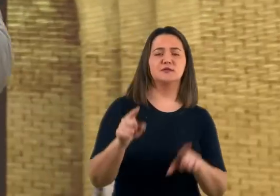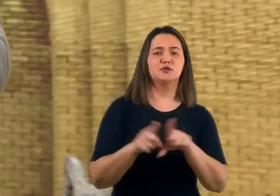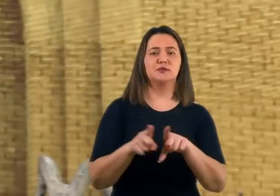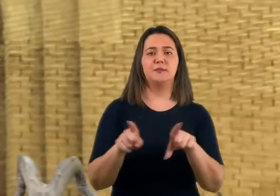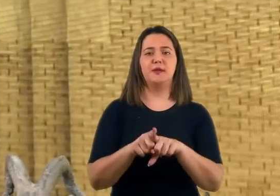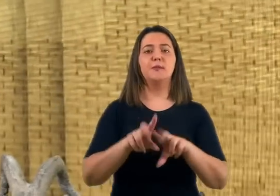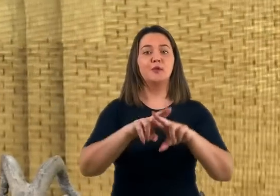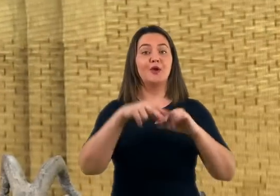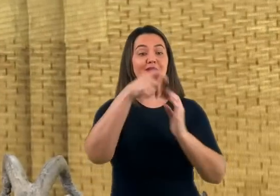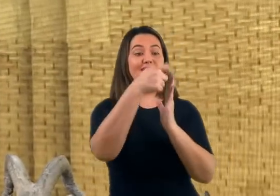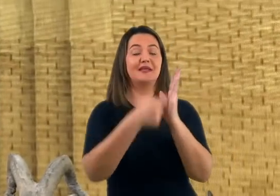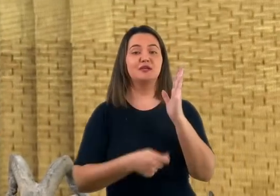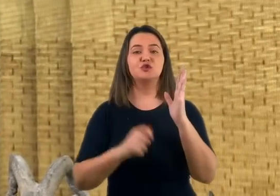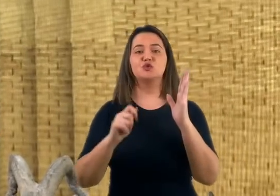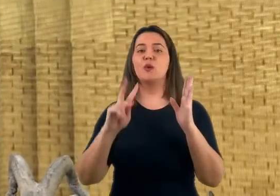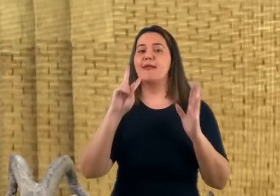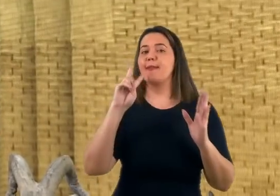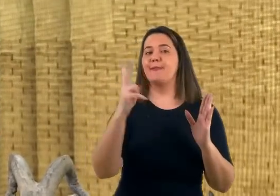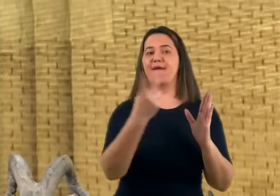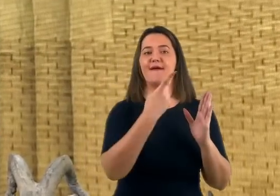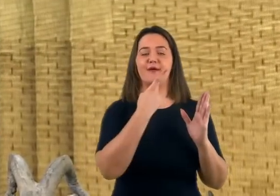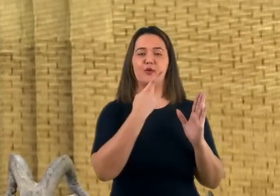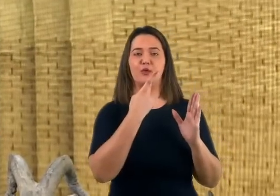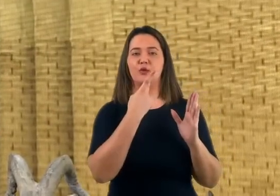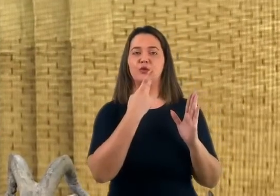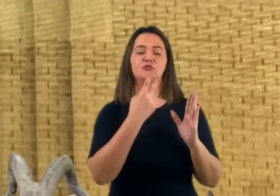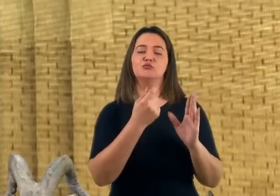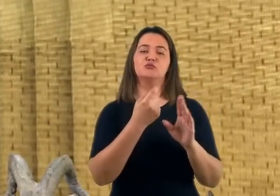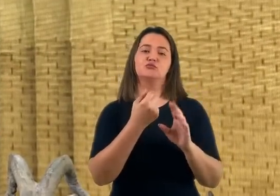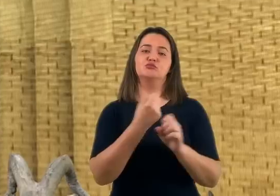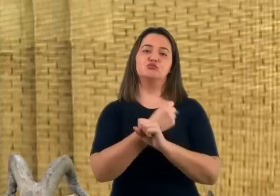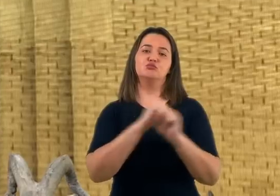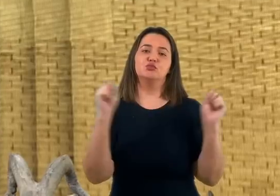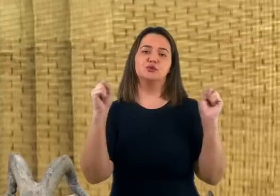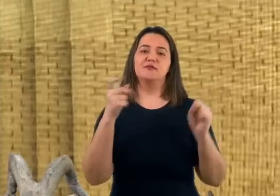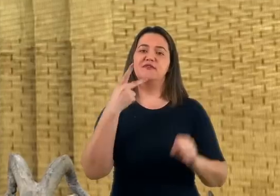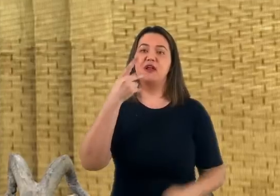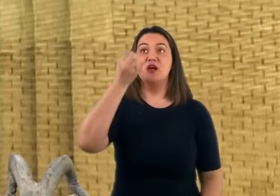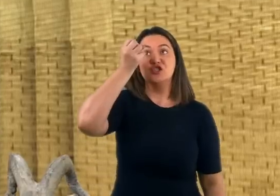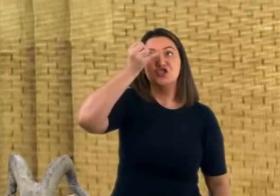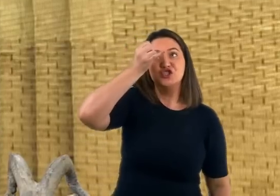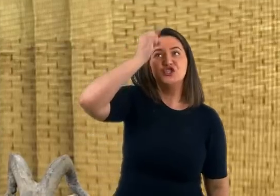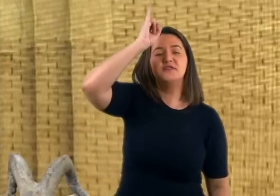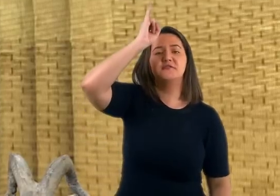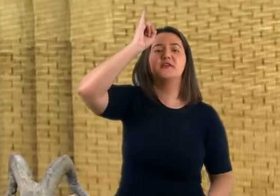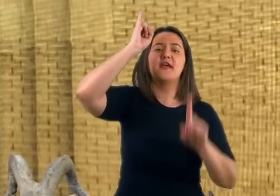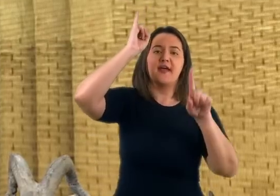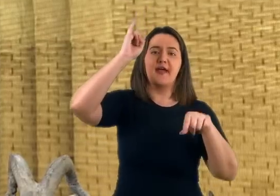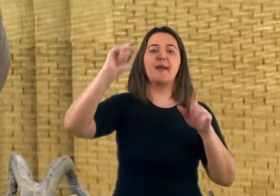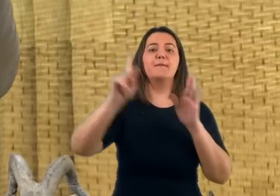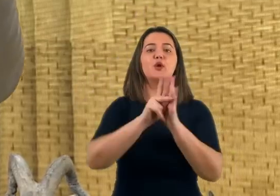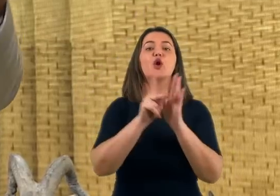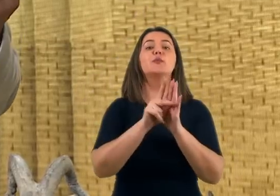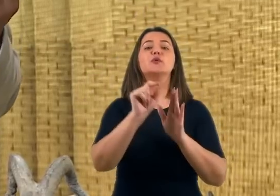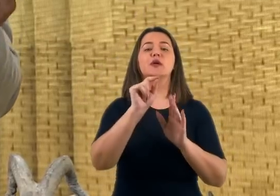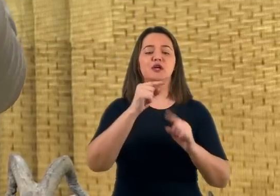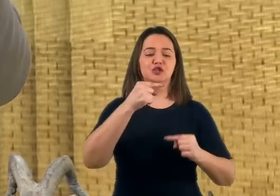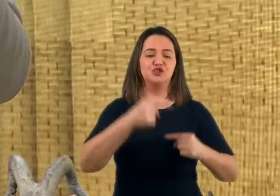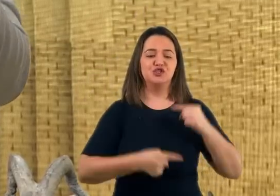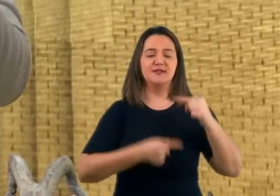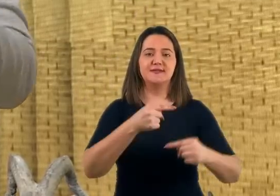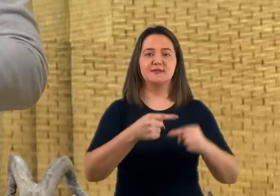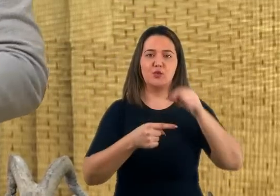texto hebraico, não é possível dizer inequivocamente que o chifre pequeno sairia de um dos 4 chifres do